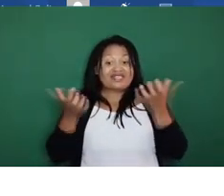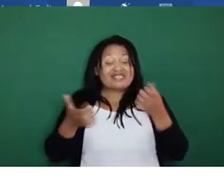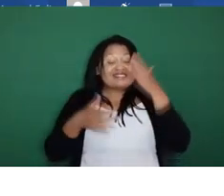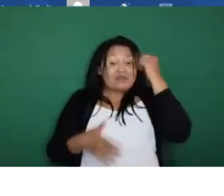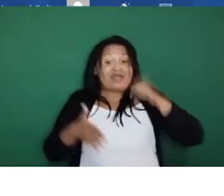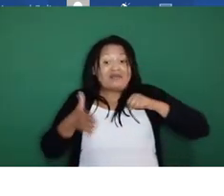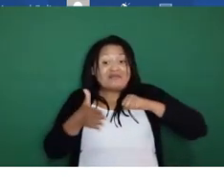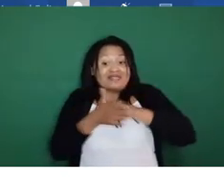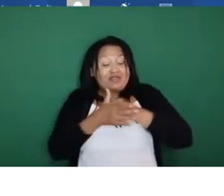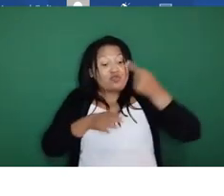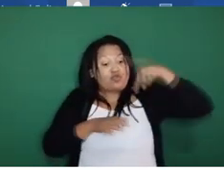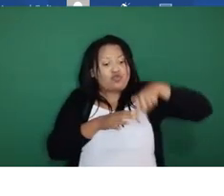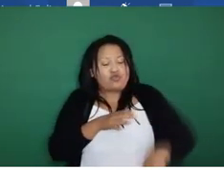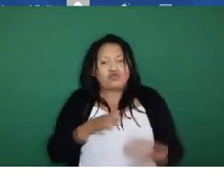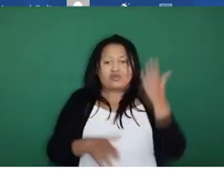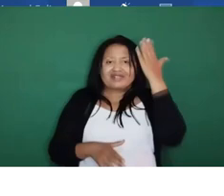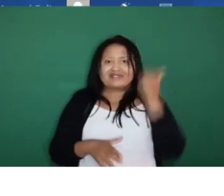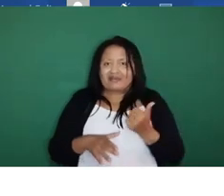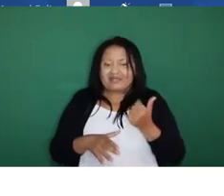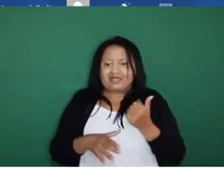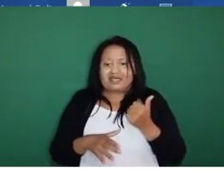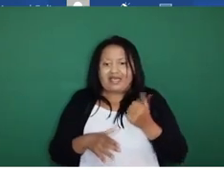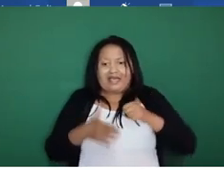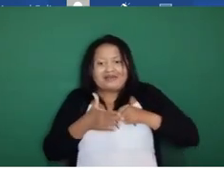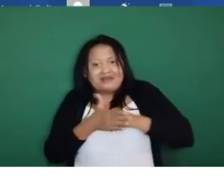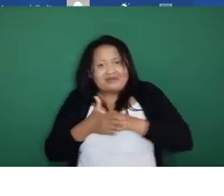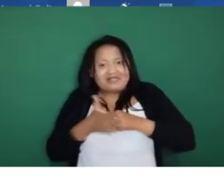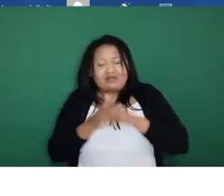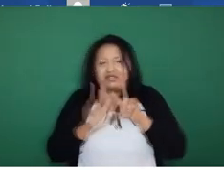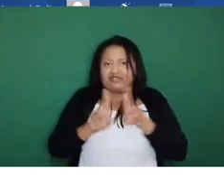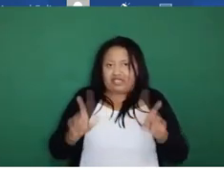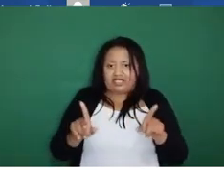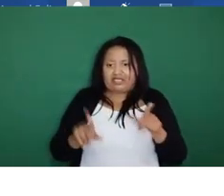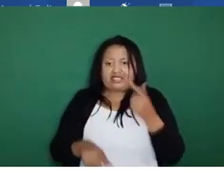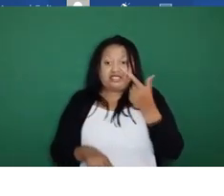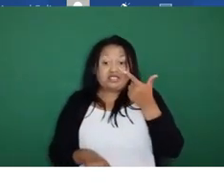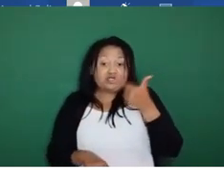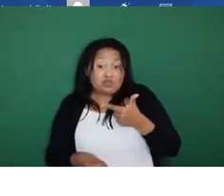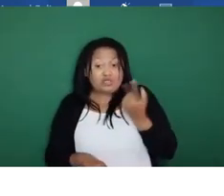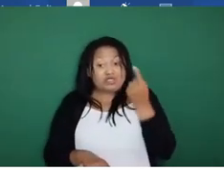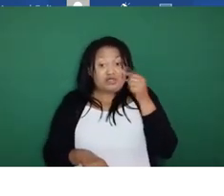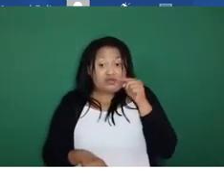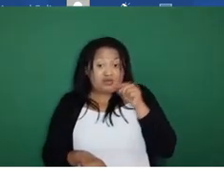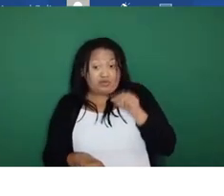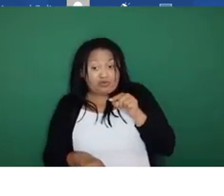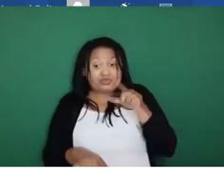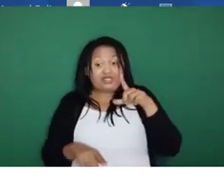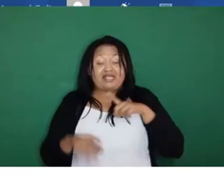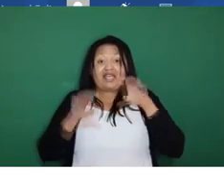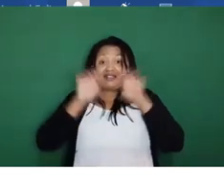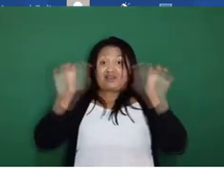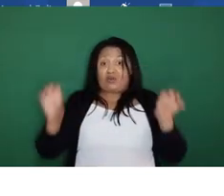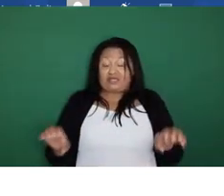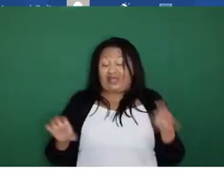para a gente saber a pressão a diferença de pressão entre dois pontos que tem essa equação que